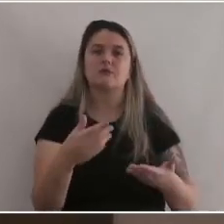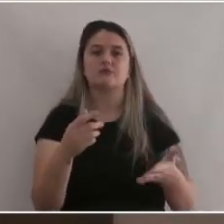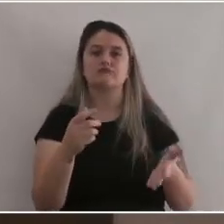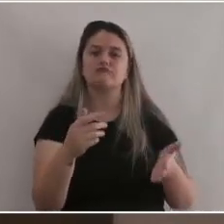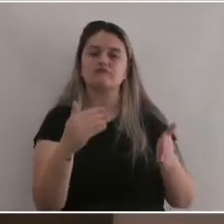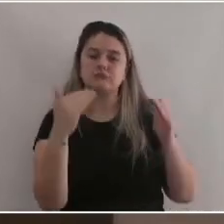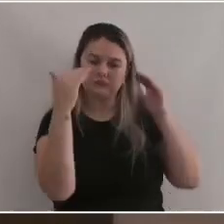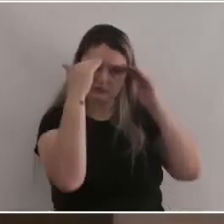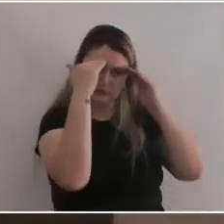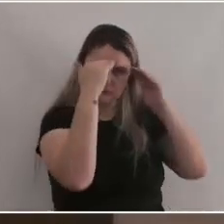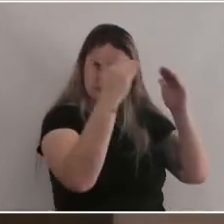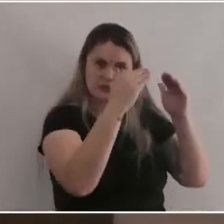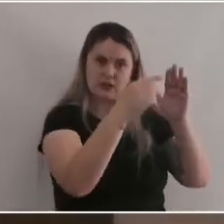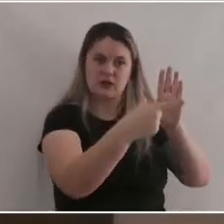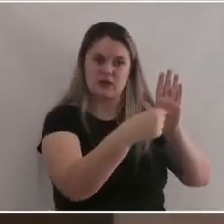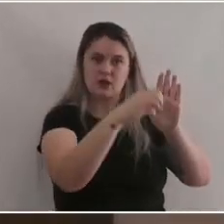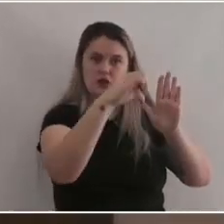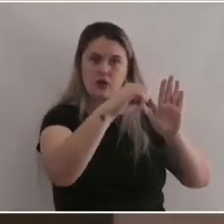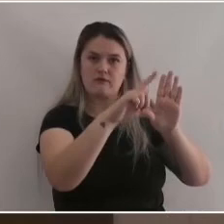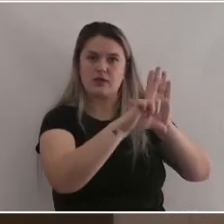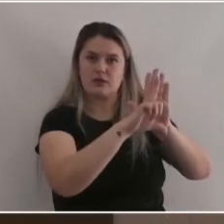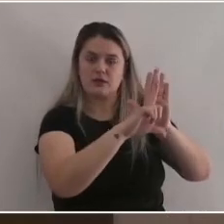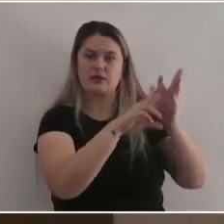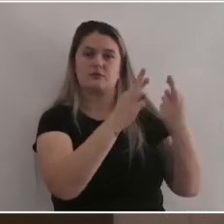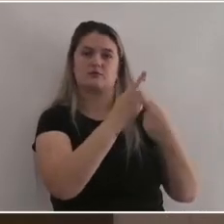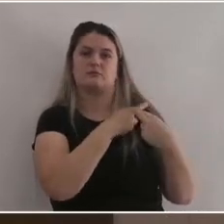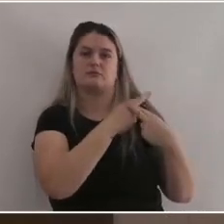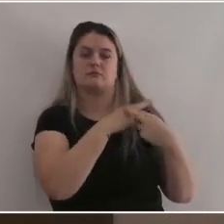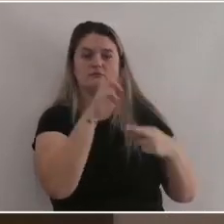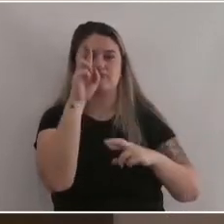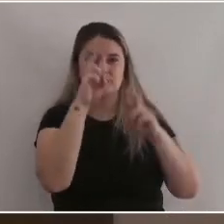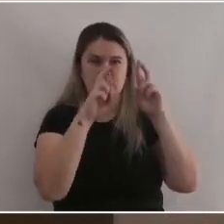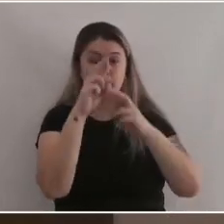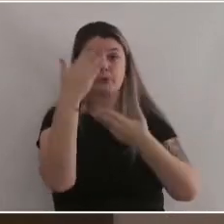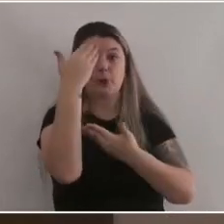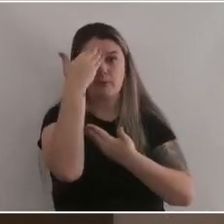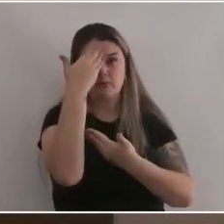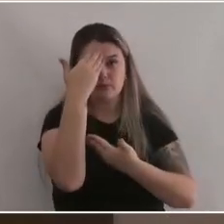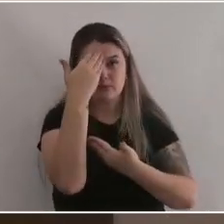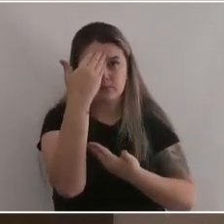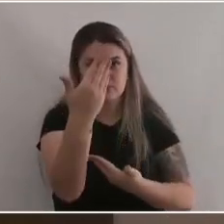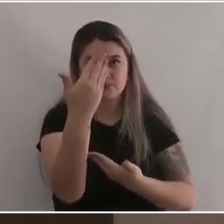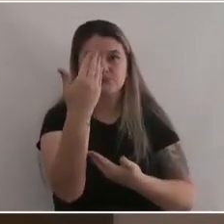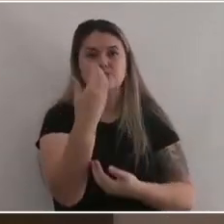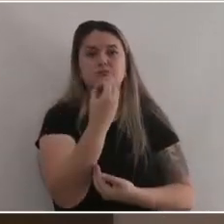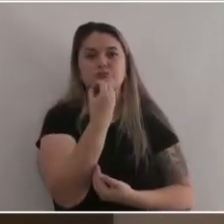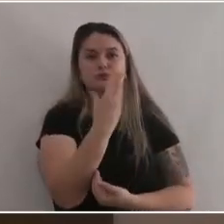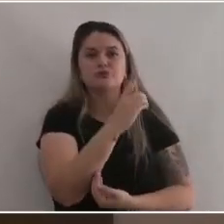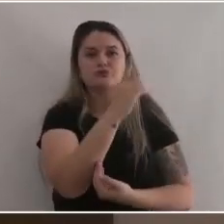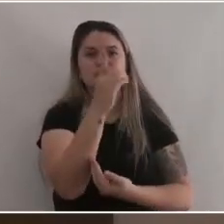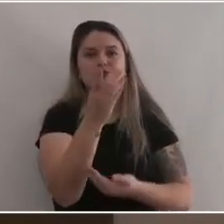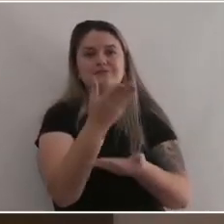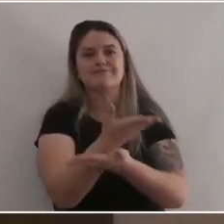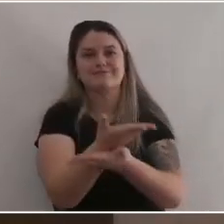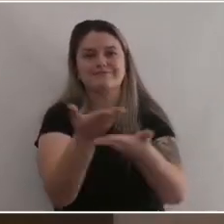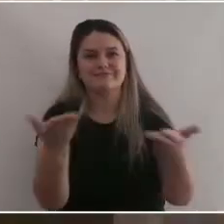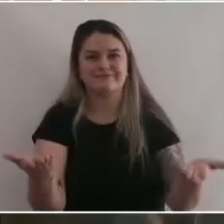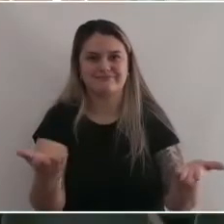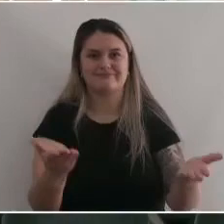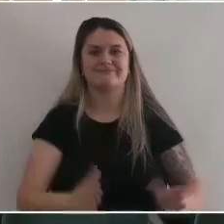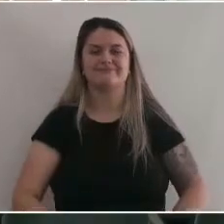cumprimento ao artigo 9 da Lei de Responsabilidade Fiscal. O nosso muito obrigado e o nosso muito bom dia a todos.